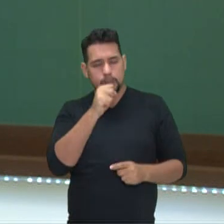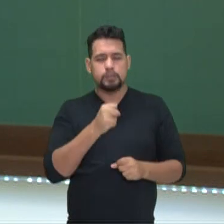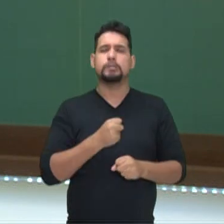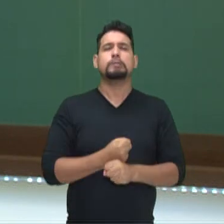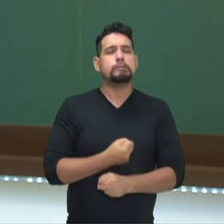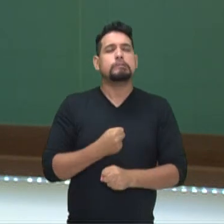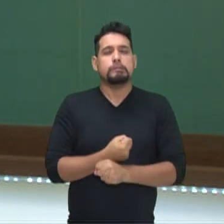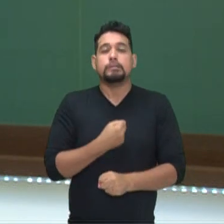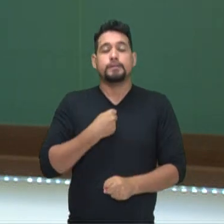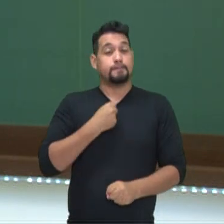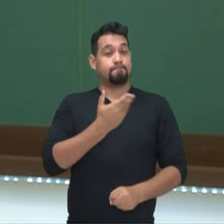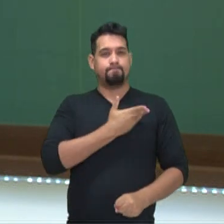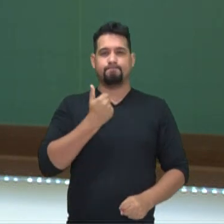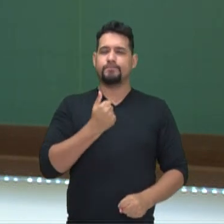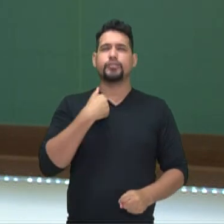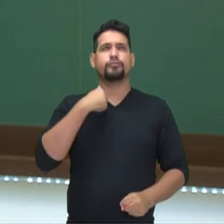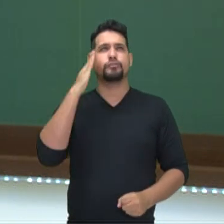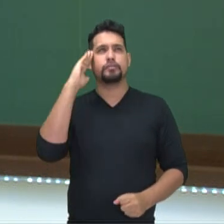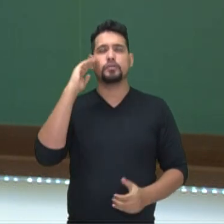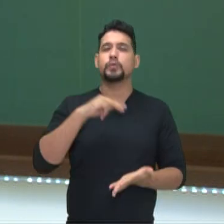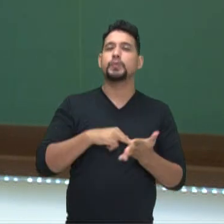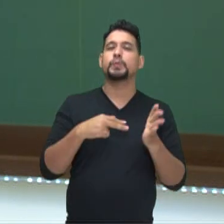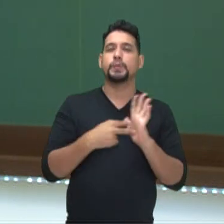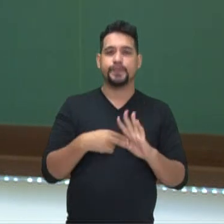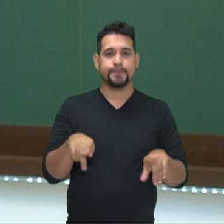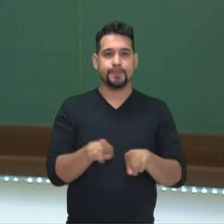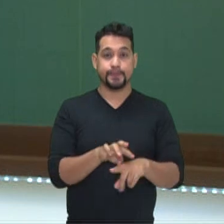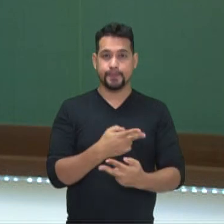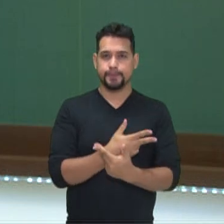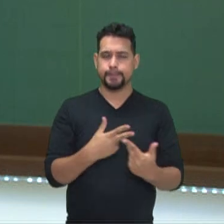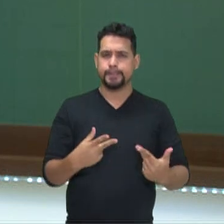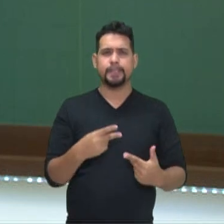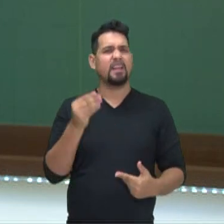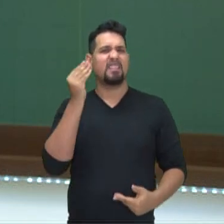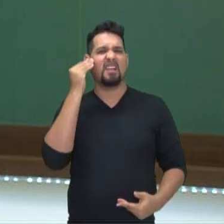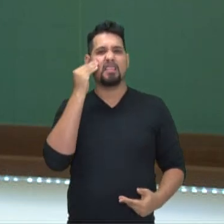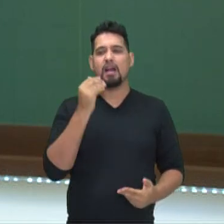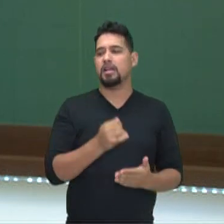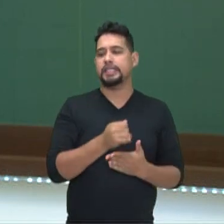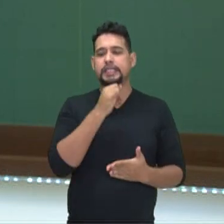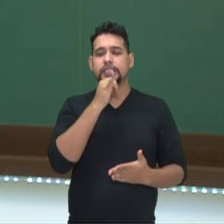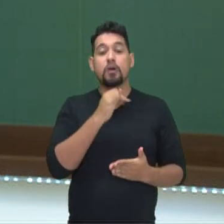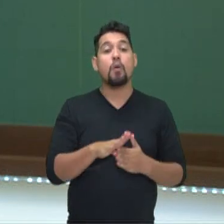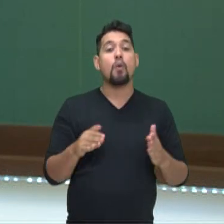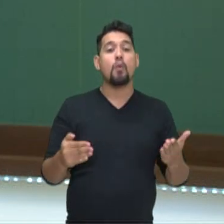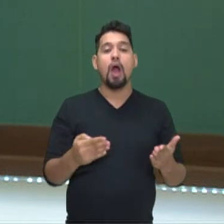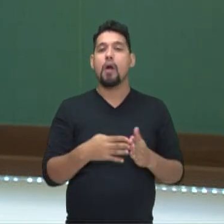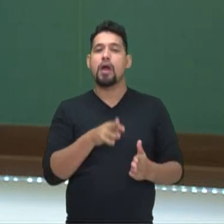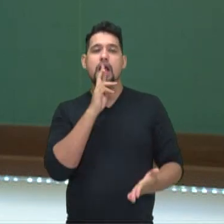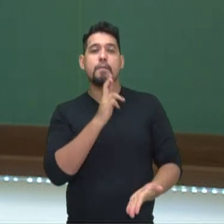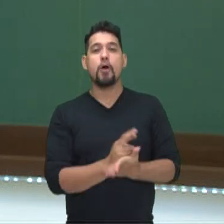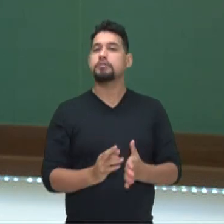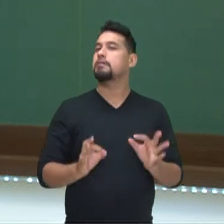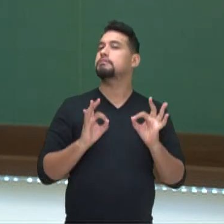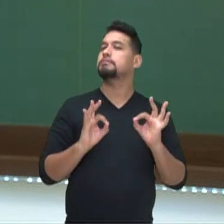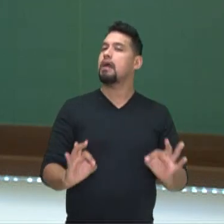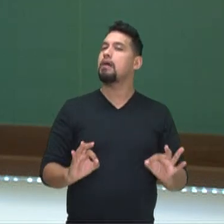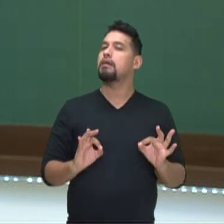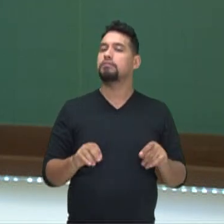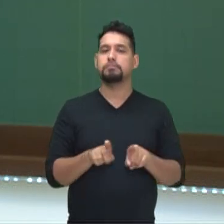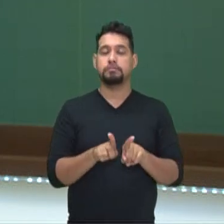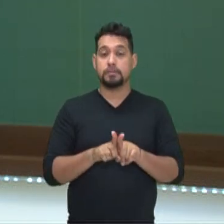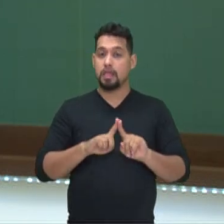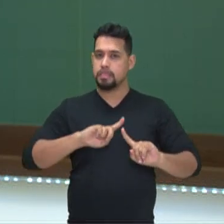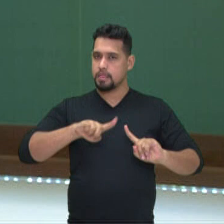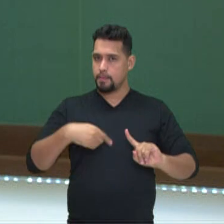possam inferir o significado, tentar aí, chutar uma resposta correta e a partir desse momento